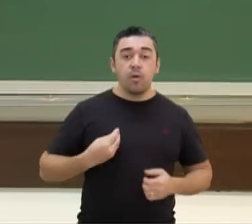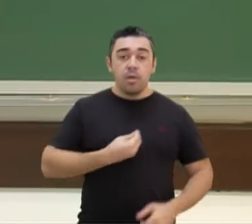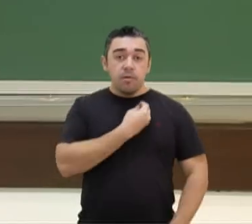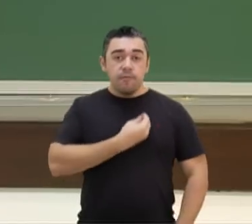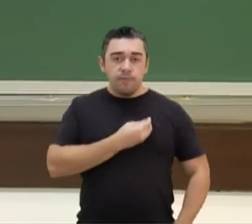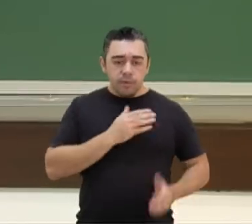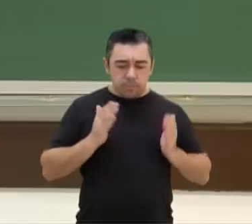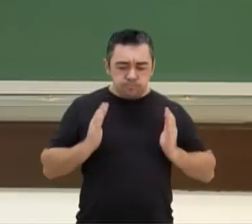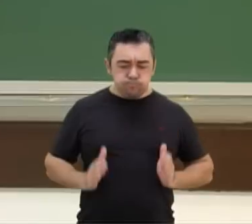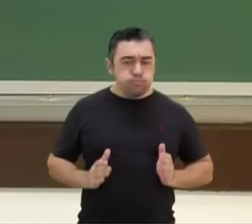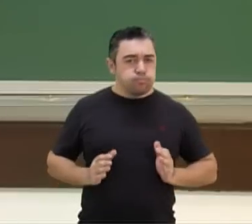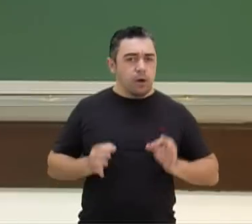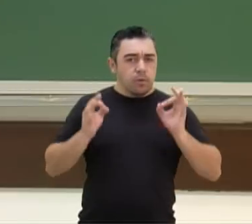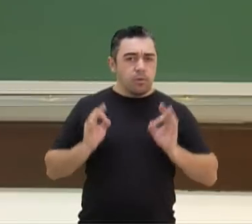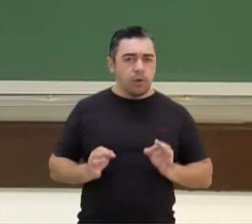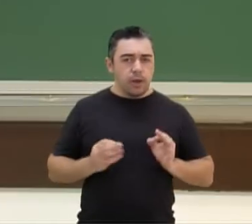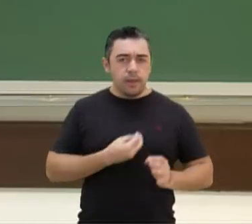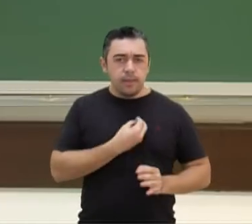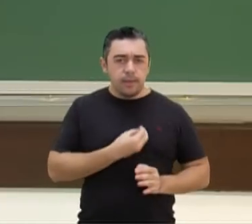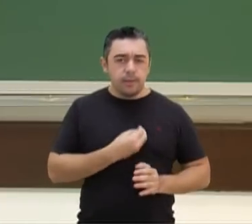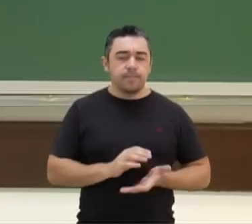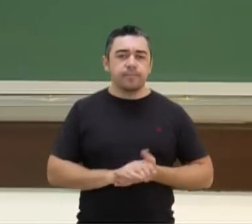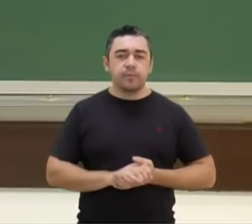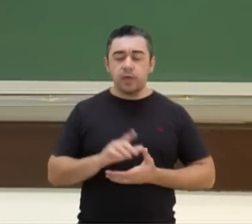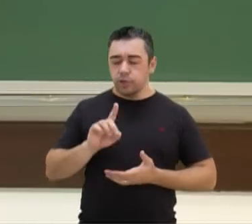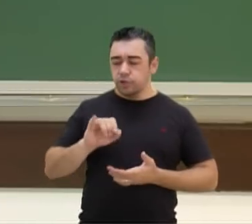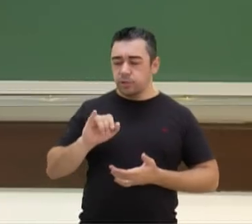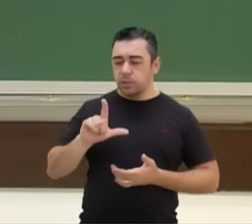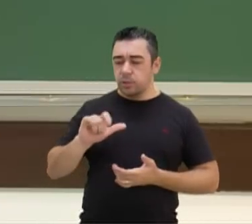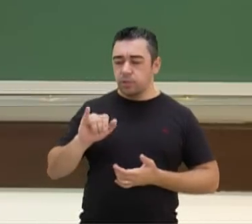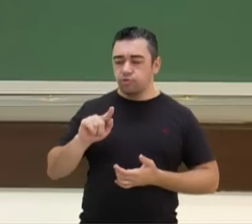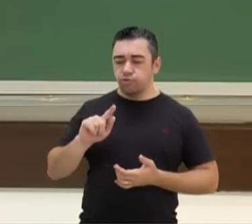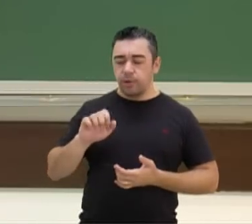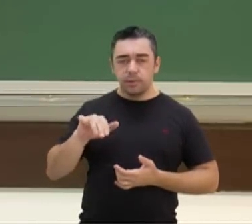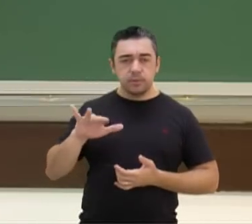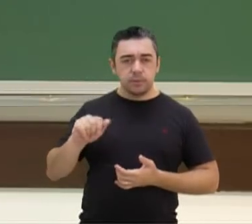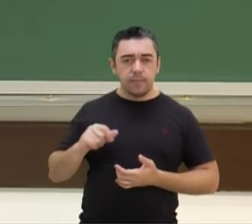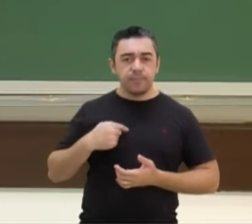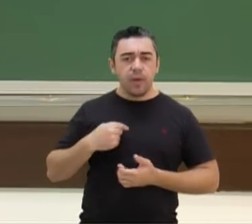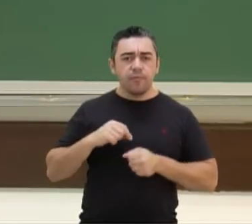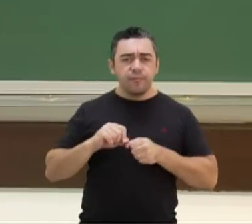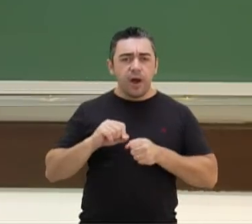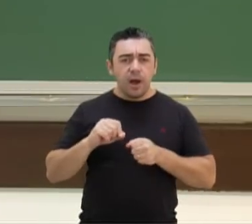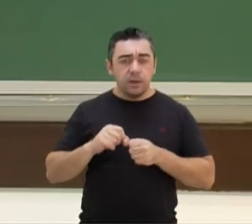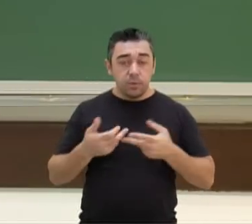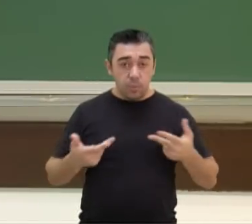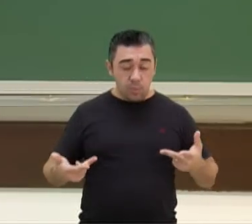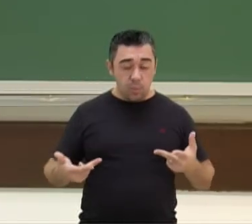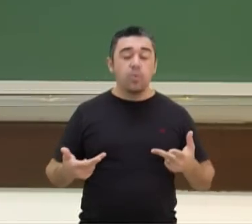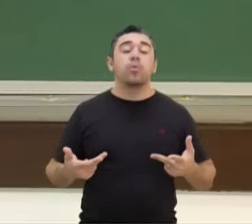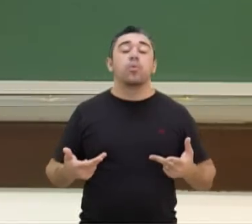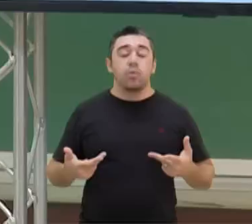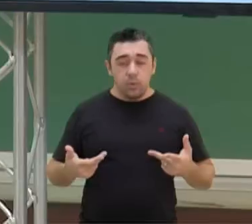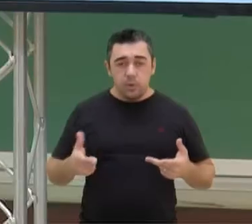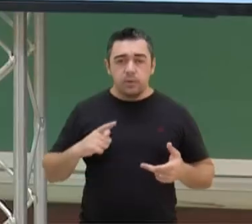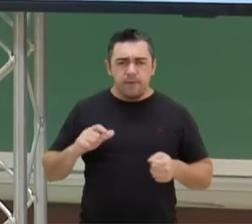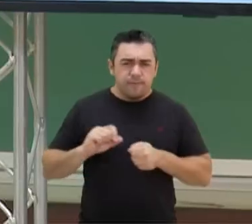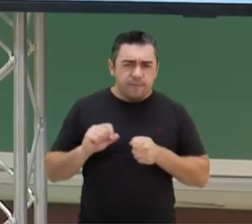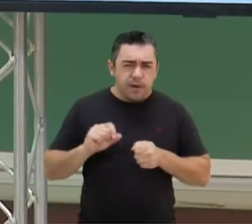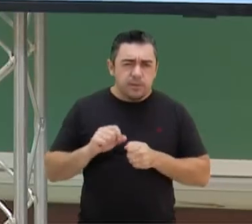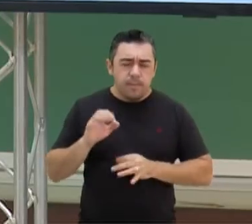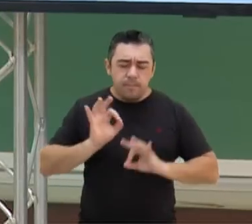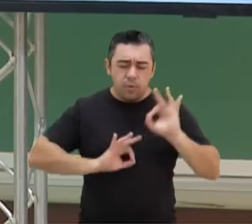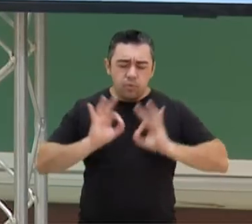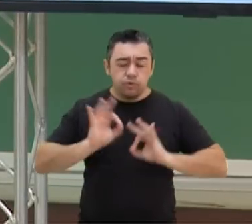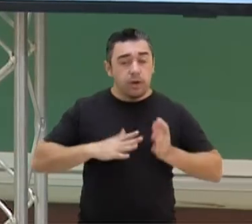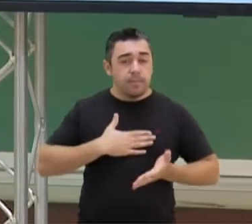correto. Diligência correta. Você tem que se mover, fazer coisas, ter missões, ter